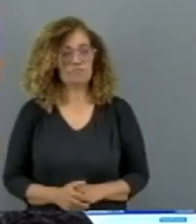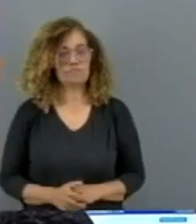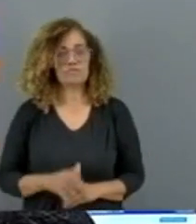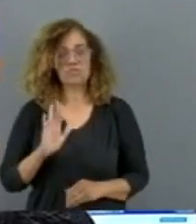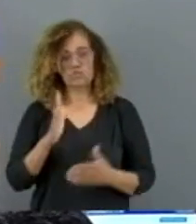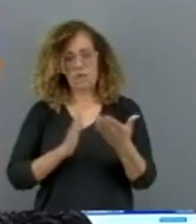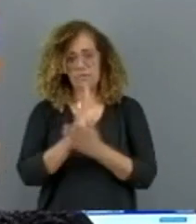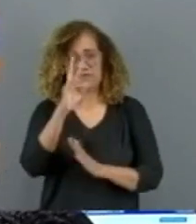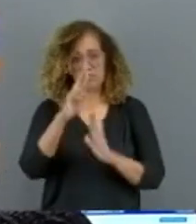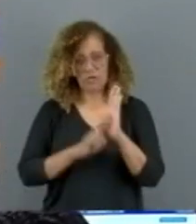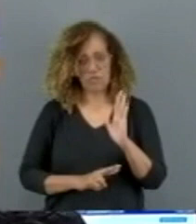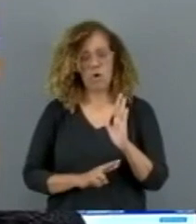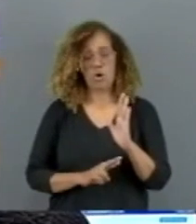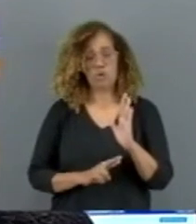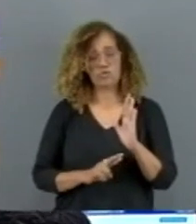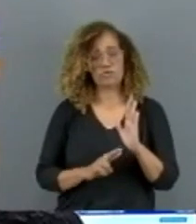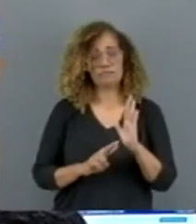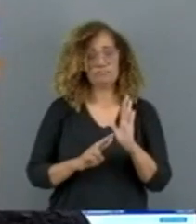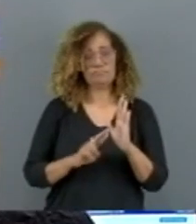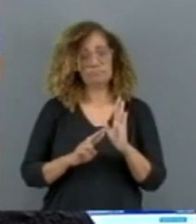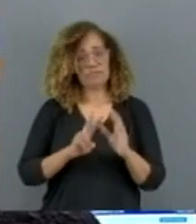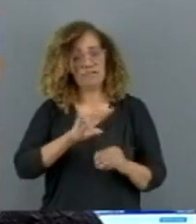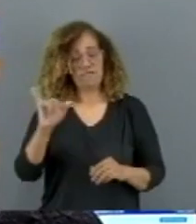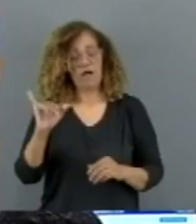Aprovado o relatório, que passa a constituir